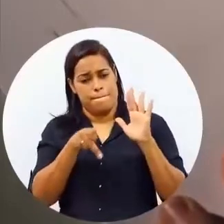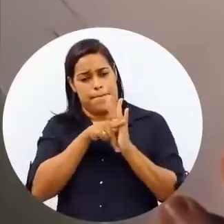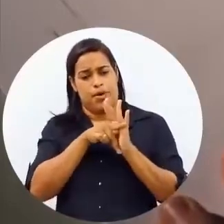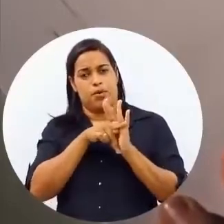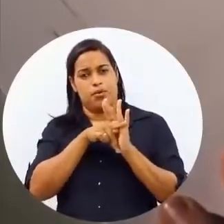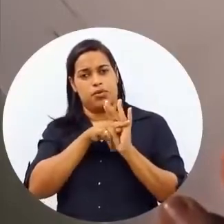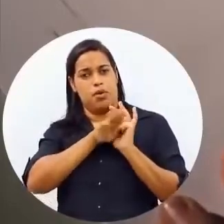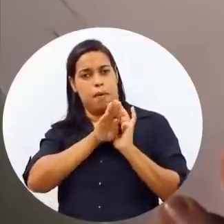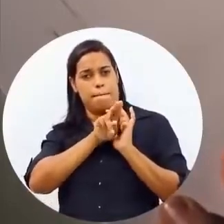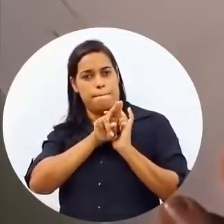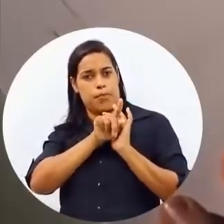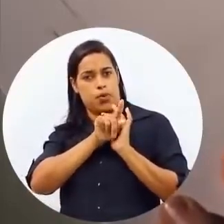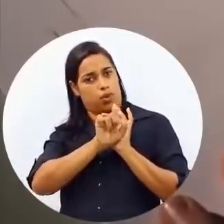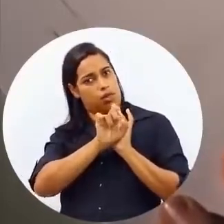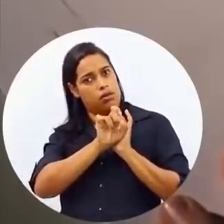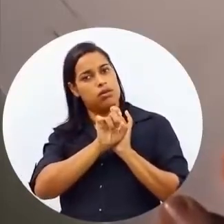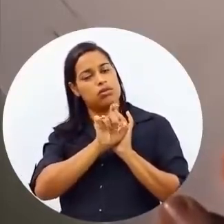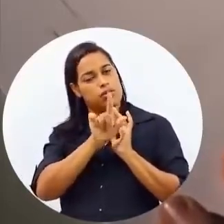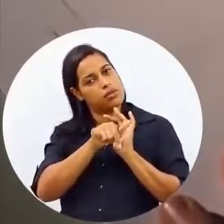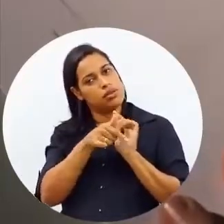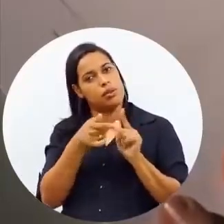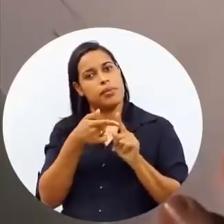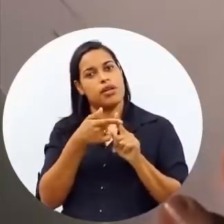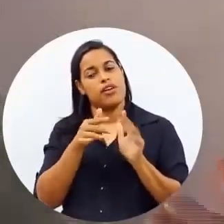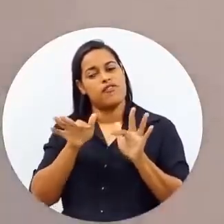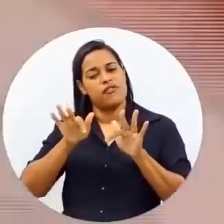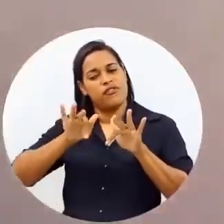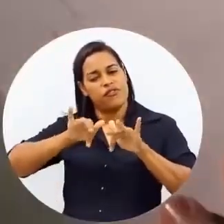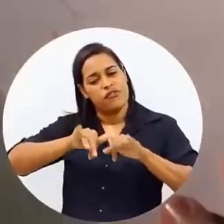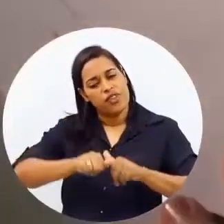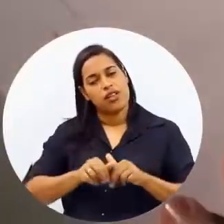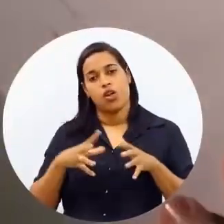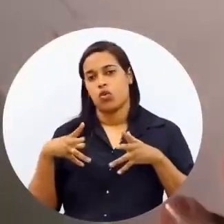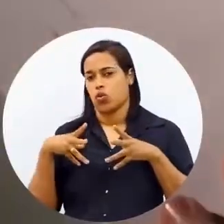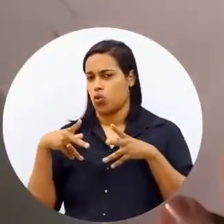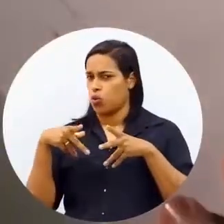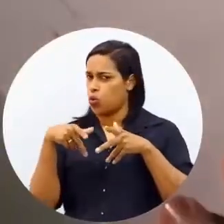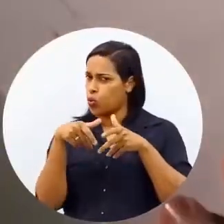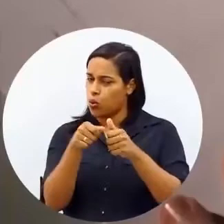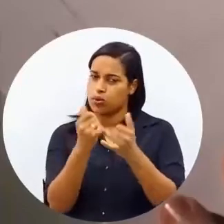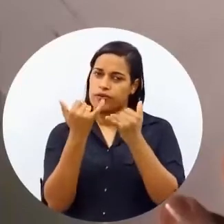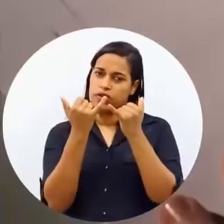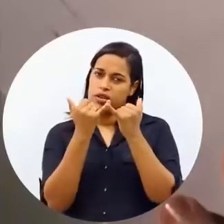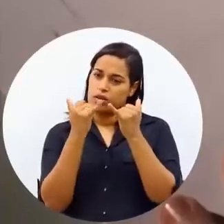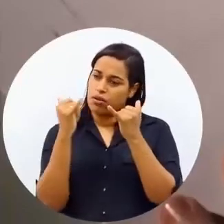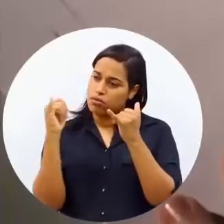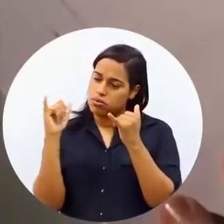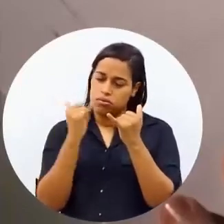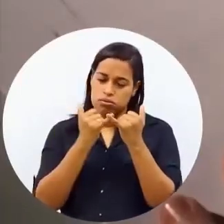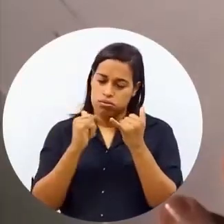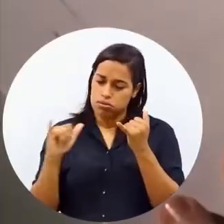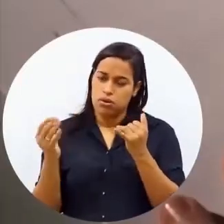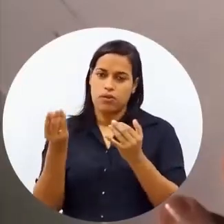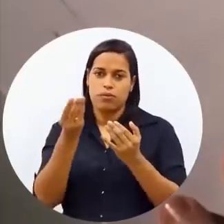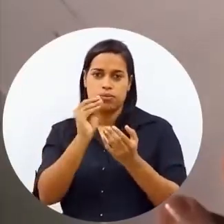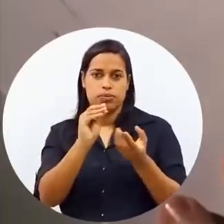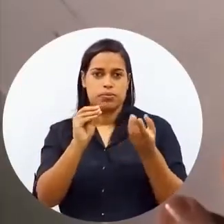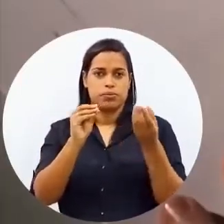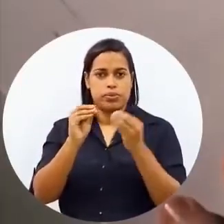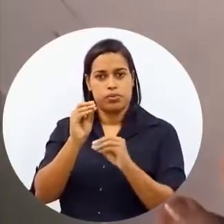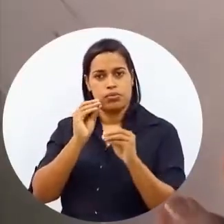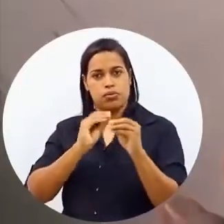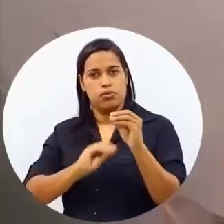do bule, as curvas. E aí vai finalizando tudo que for de linha mais curva e acrescentando a linha mais